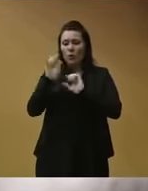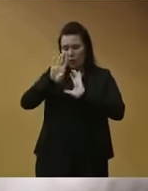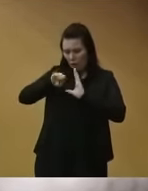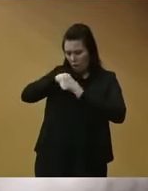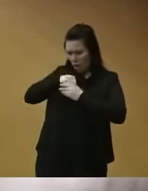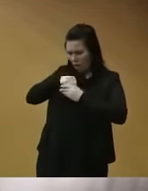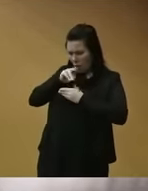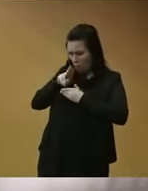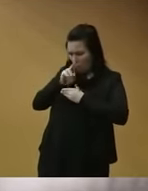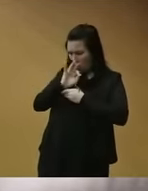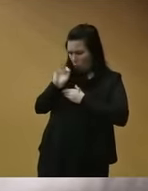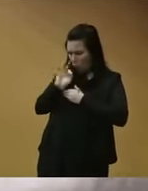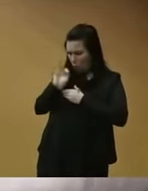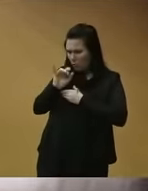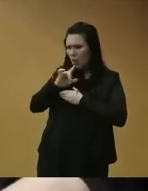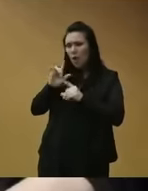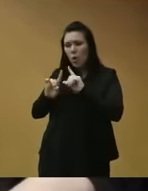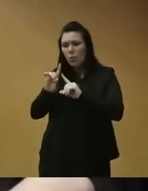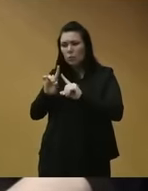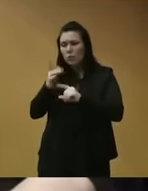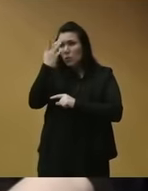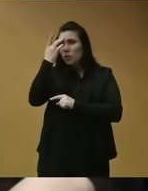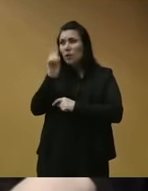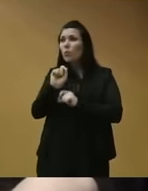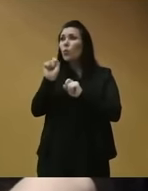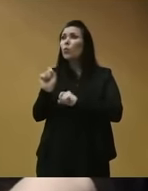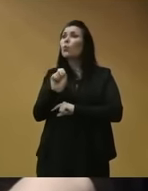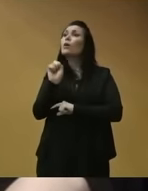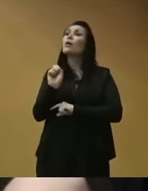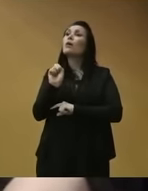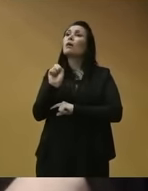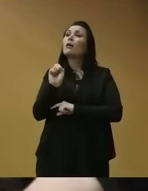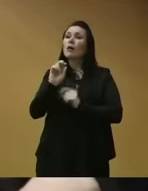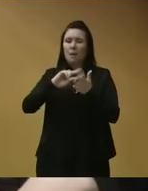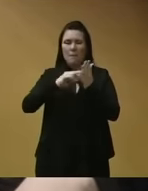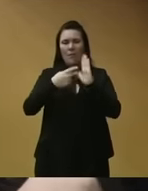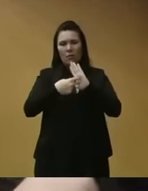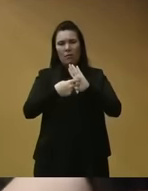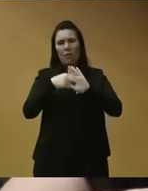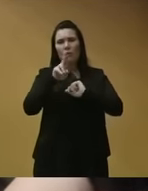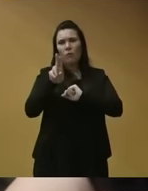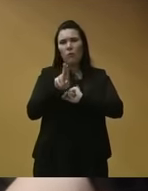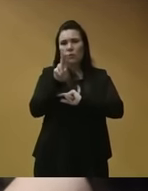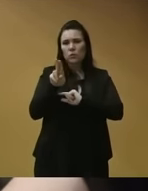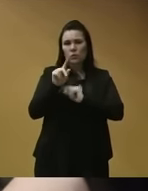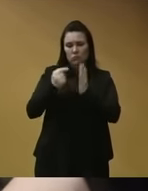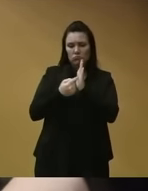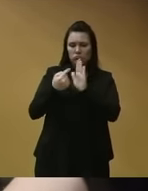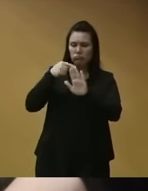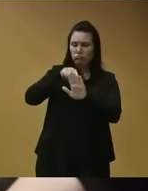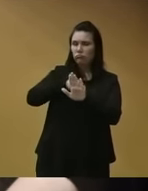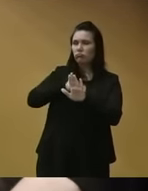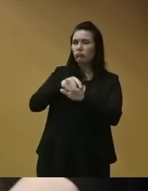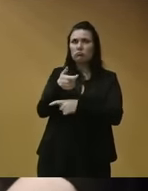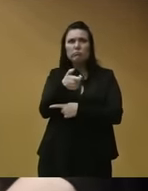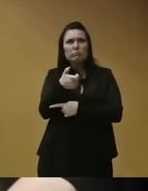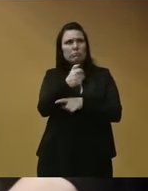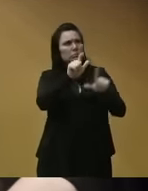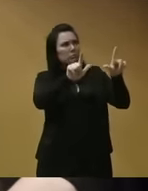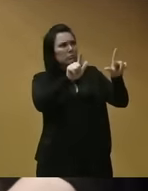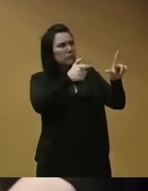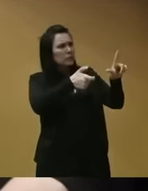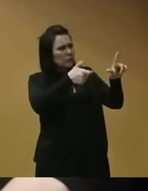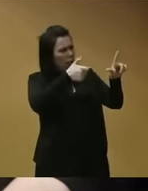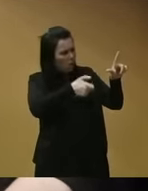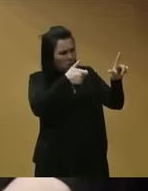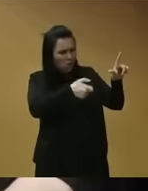que não sabe usar o controle remoto. E vocês precisam ajudar. Todo mundo tem um desses em casa, né? Se